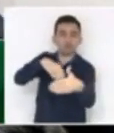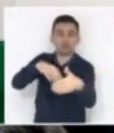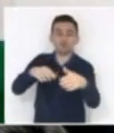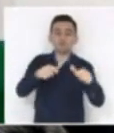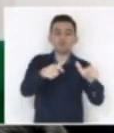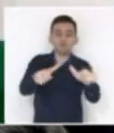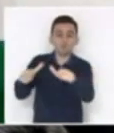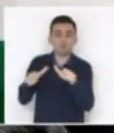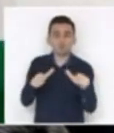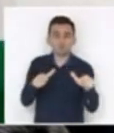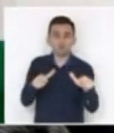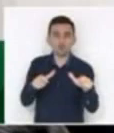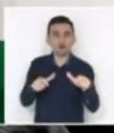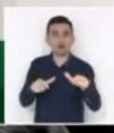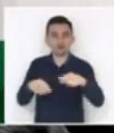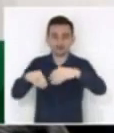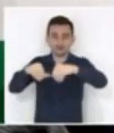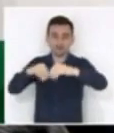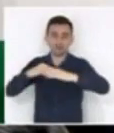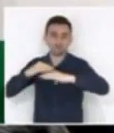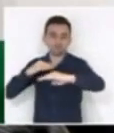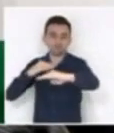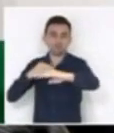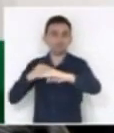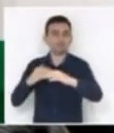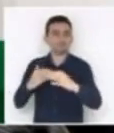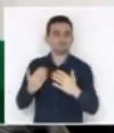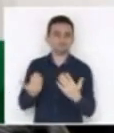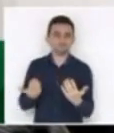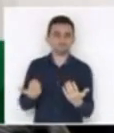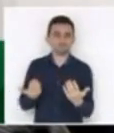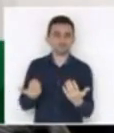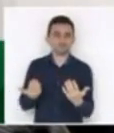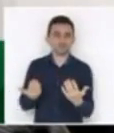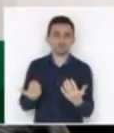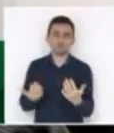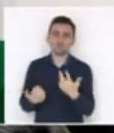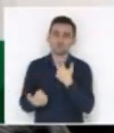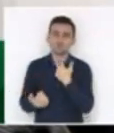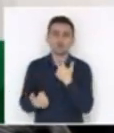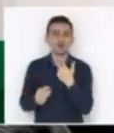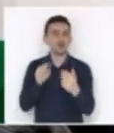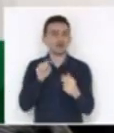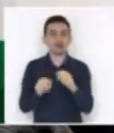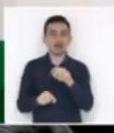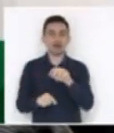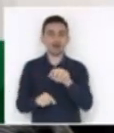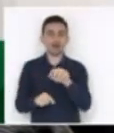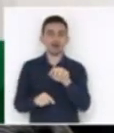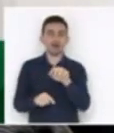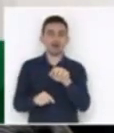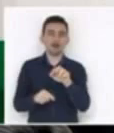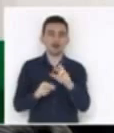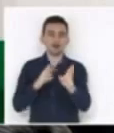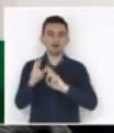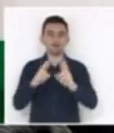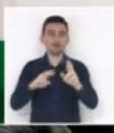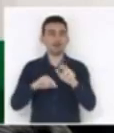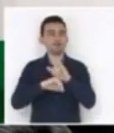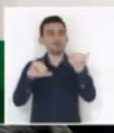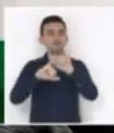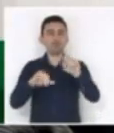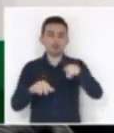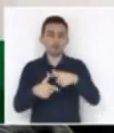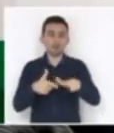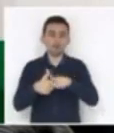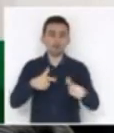Então, não adianta a Autopista e a Arteres alegarem que isso é um problema privado. É óbvio